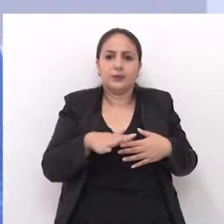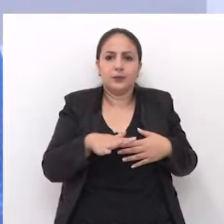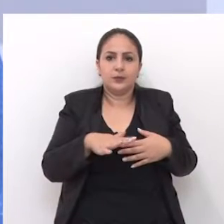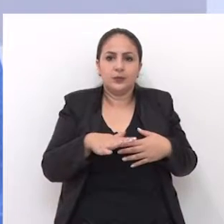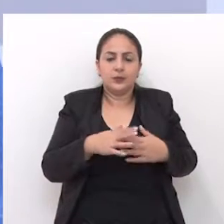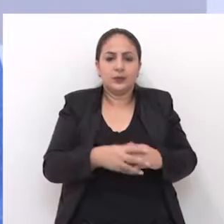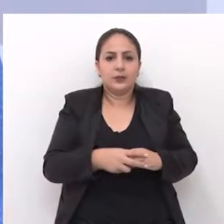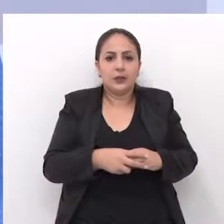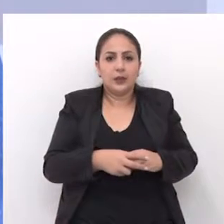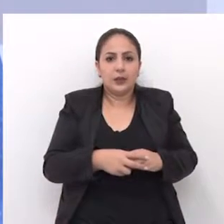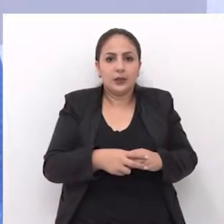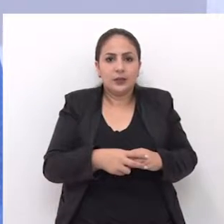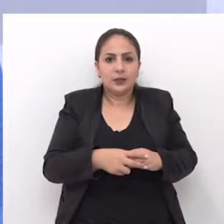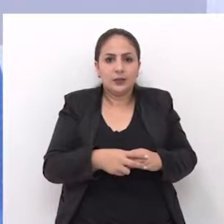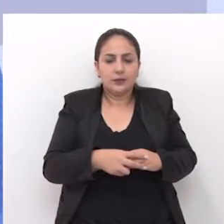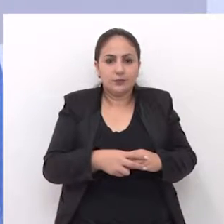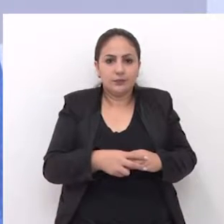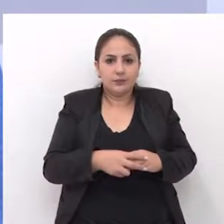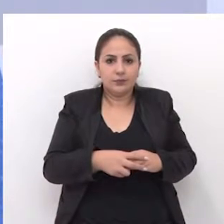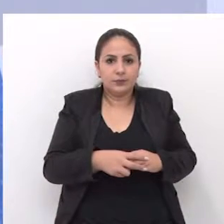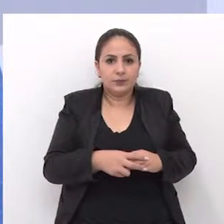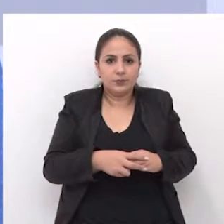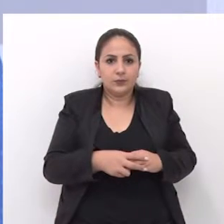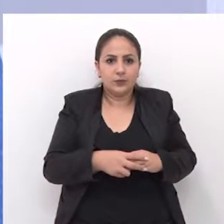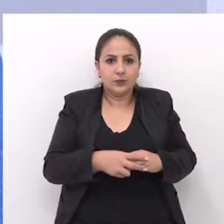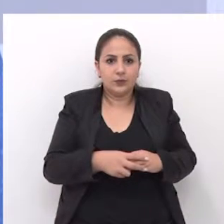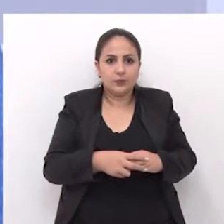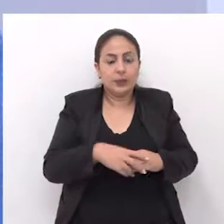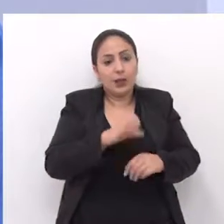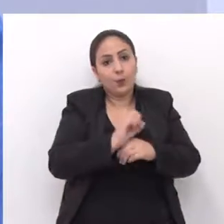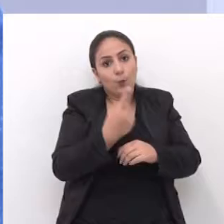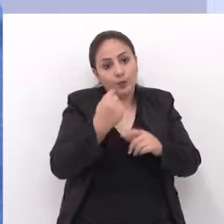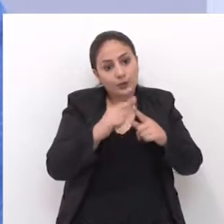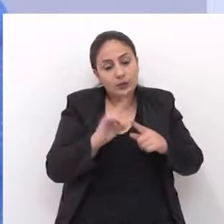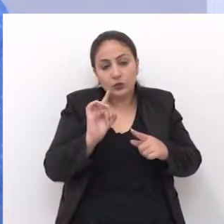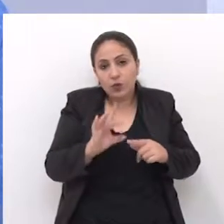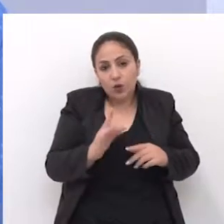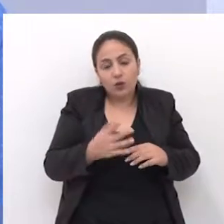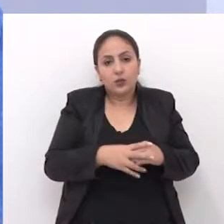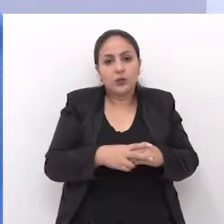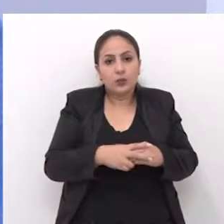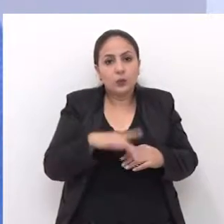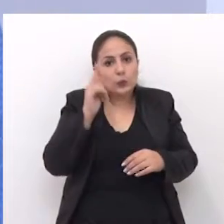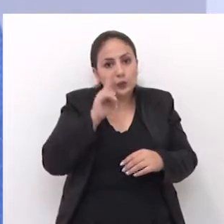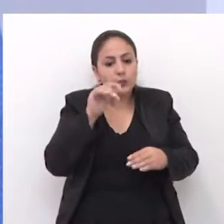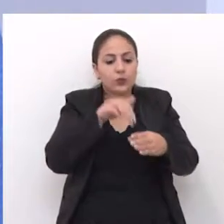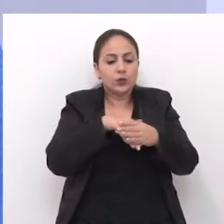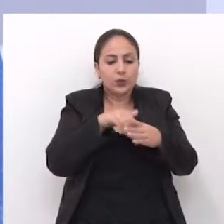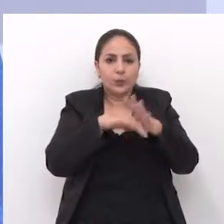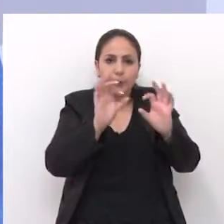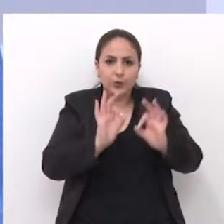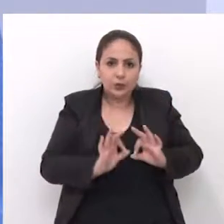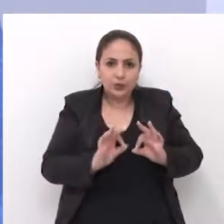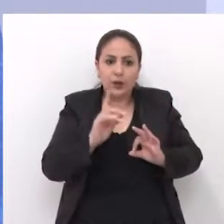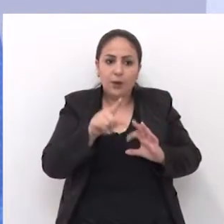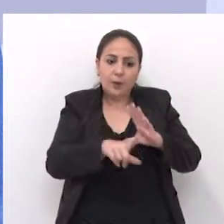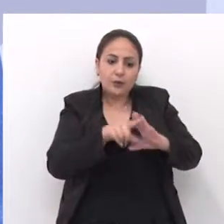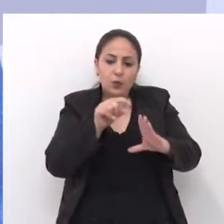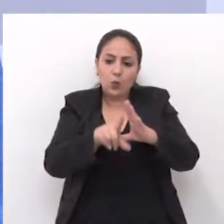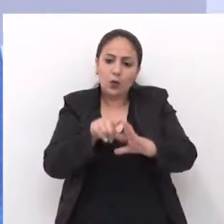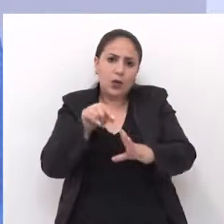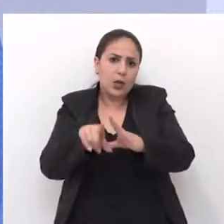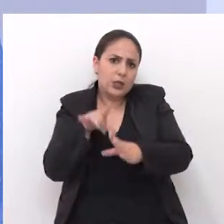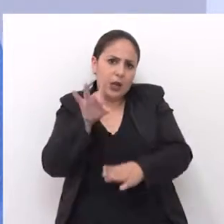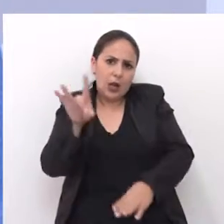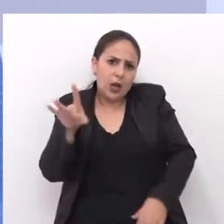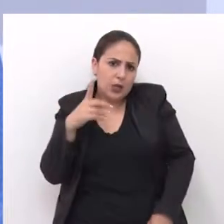a sessão, cancelamos por uma vez só e conseguimos votar o projeto, que é uma